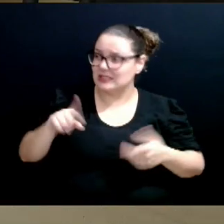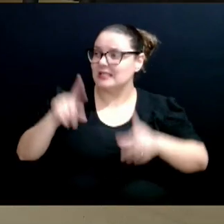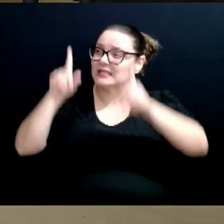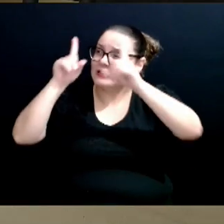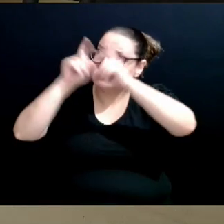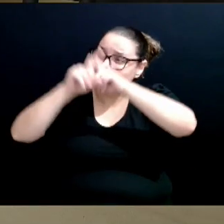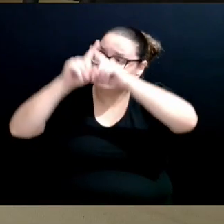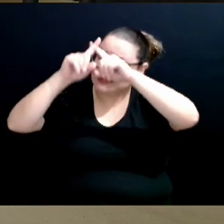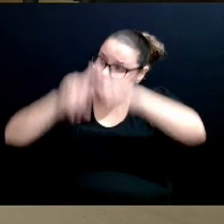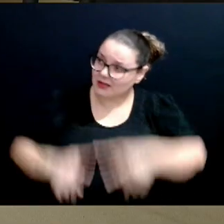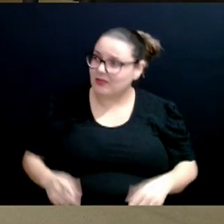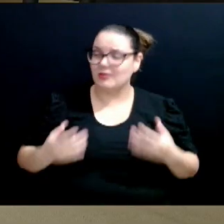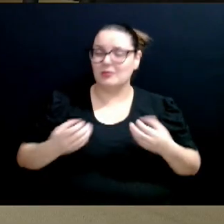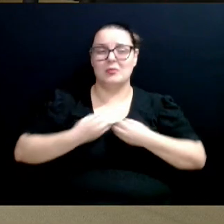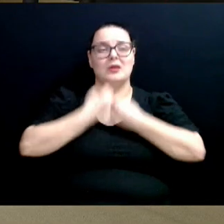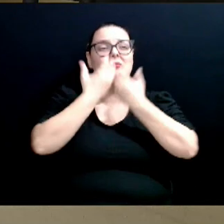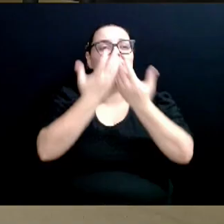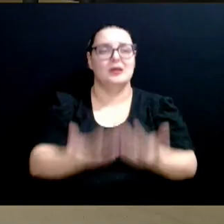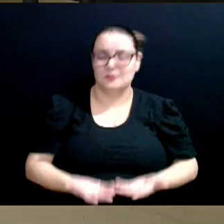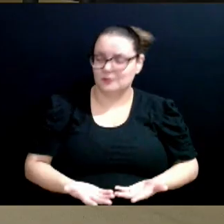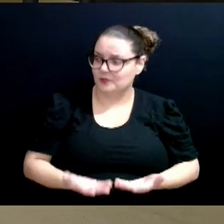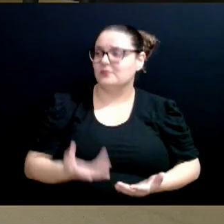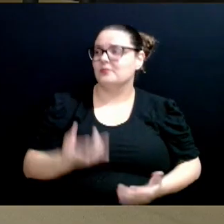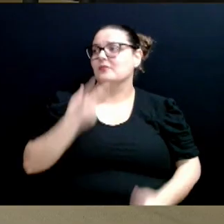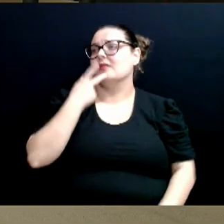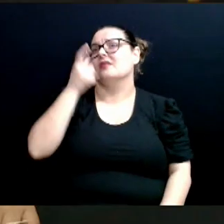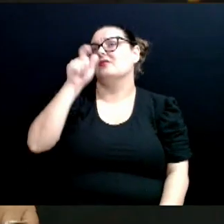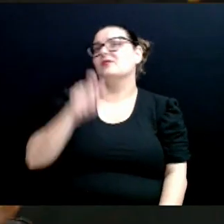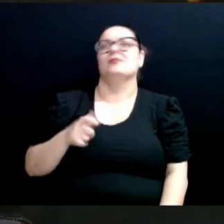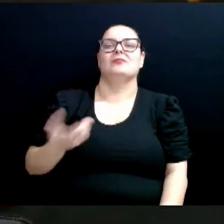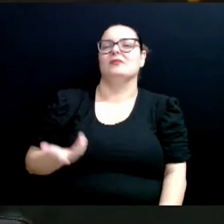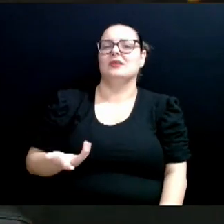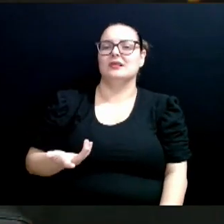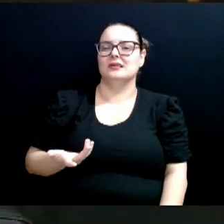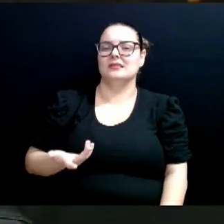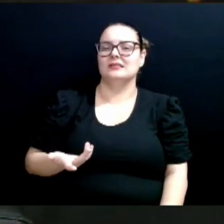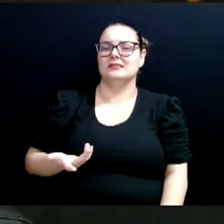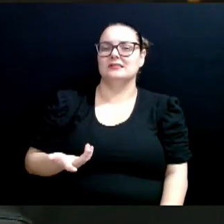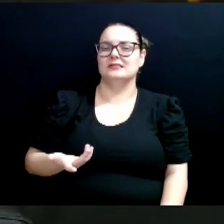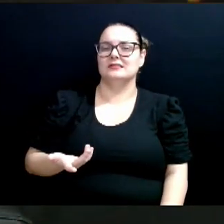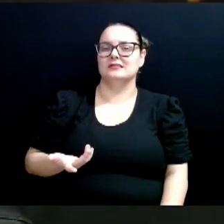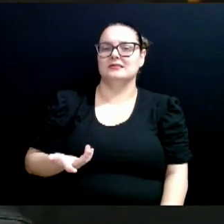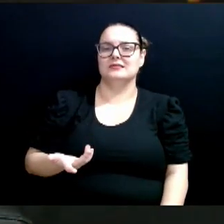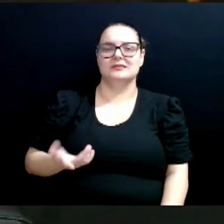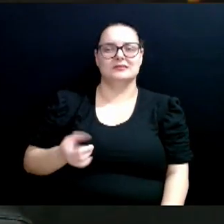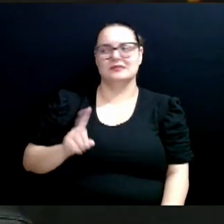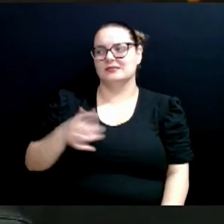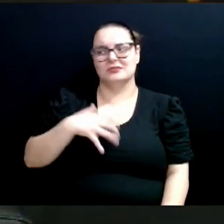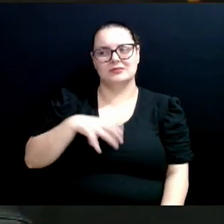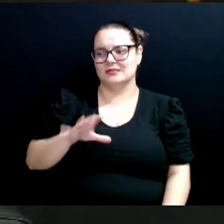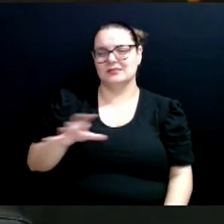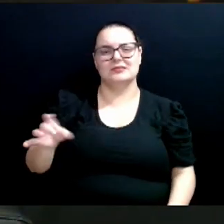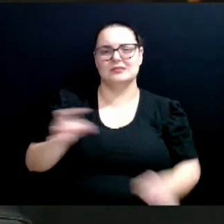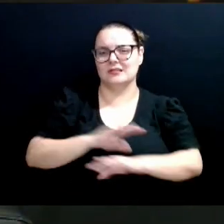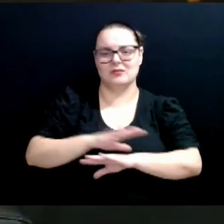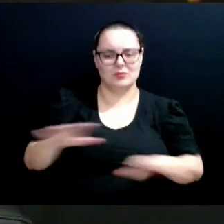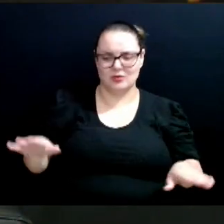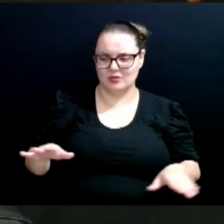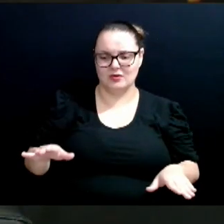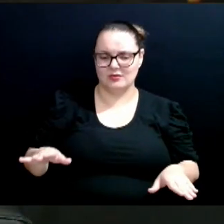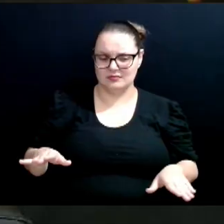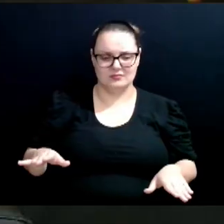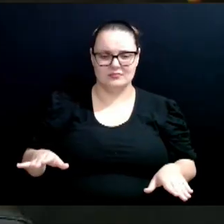para fora e falar para a pessoa que não é mais assim, que acabou, que fim, que